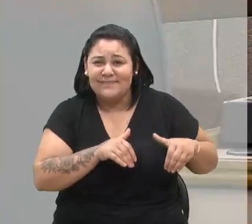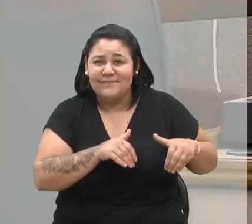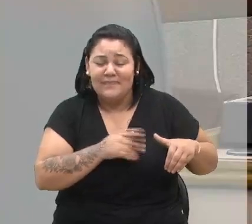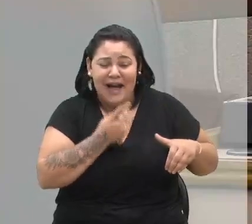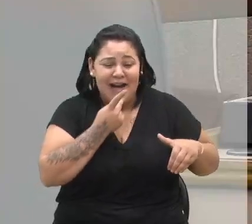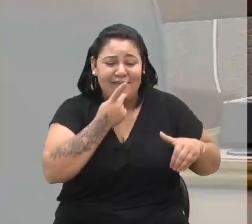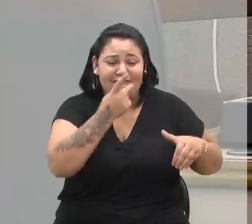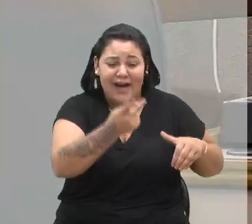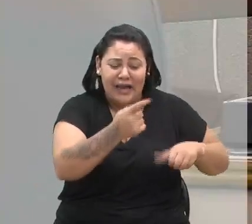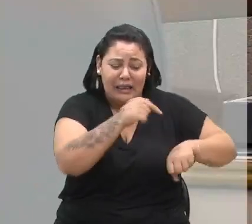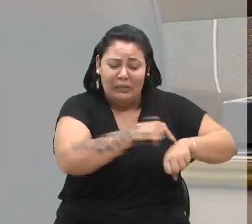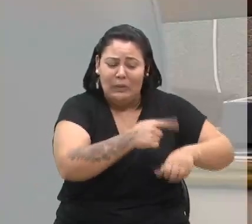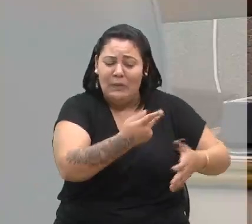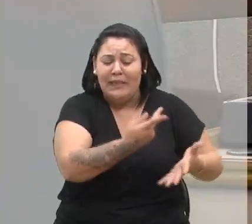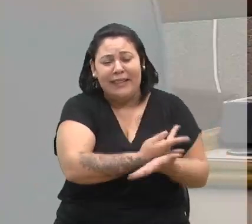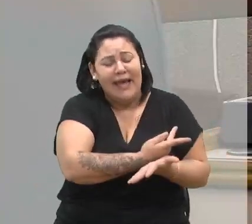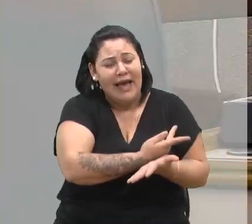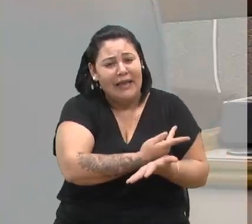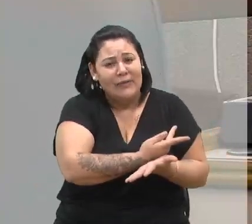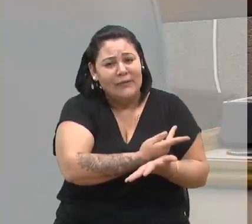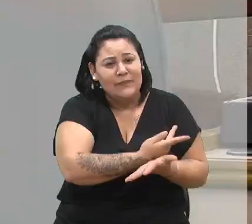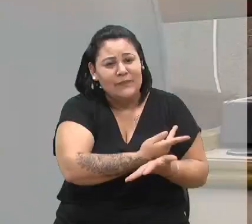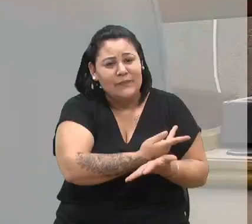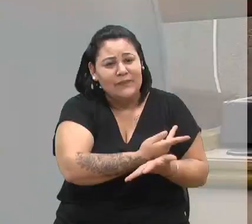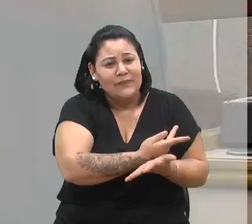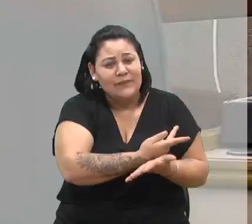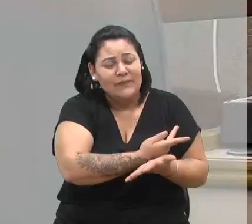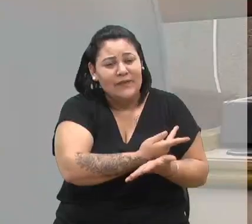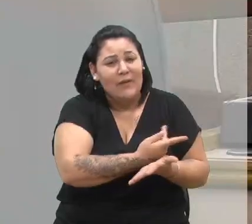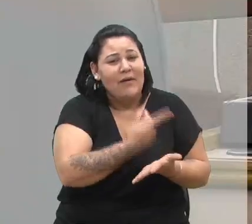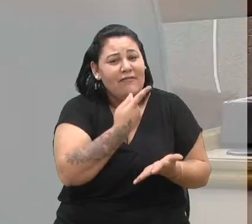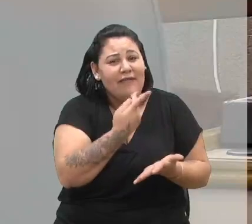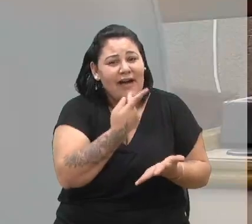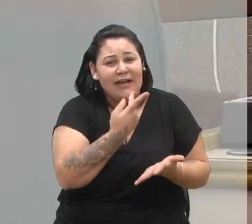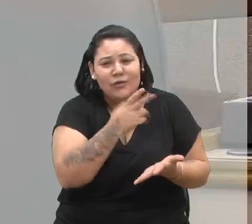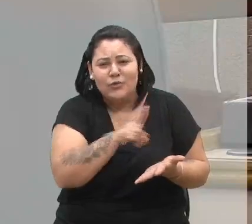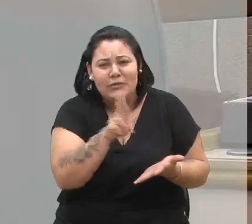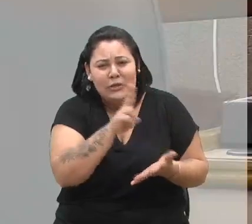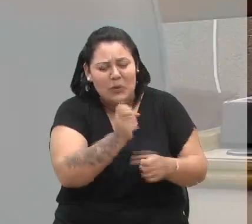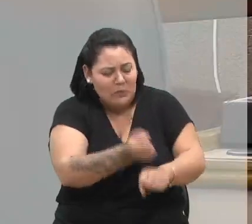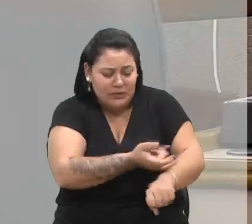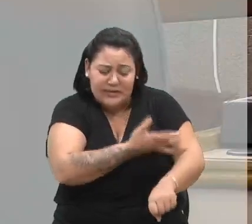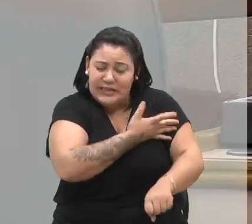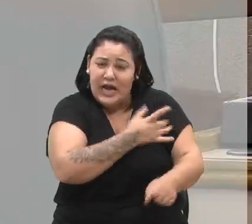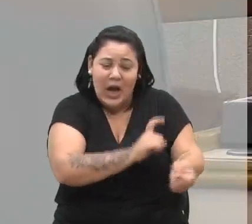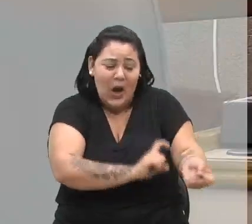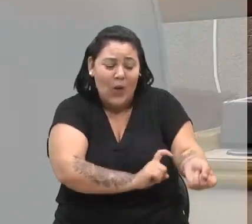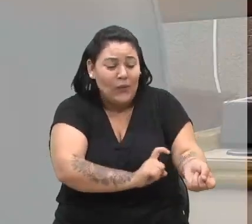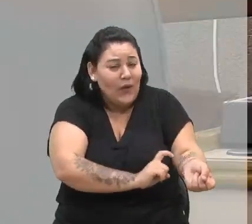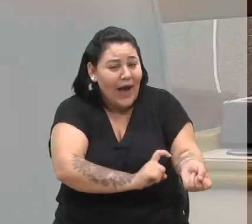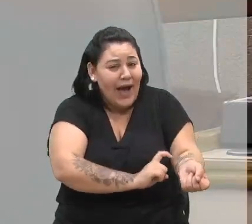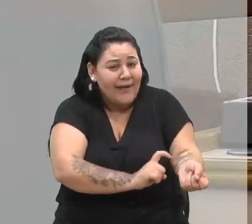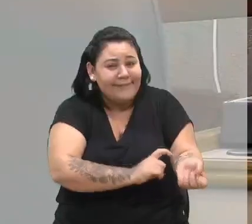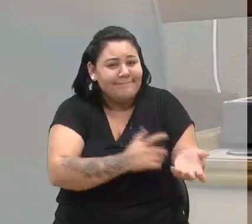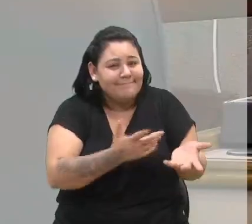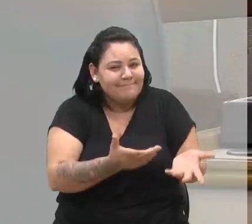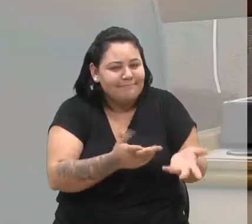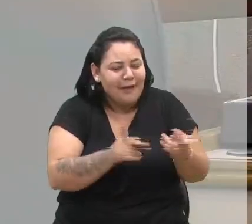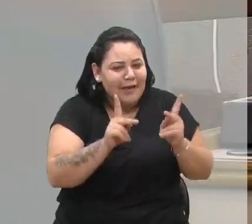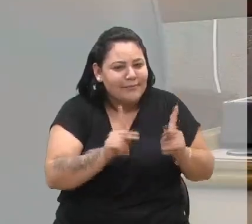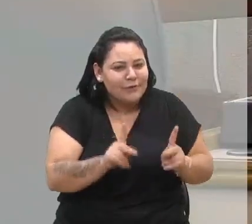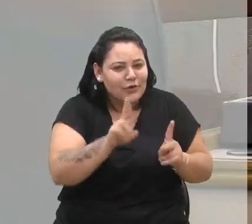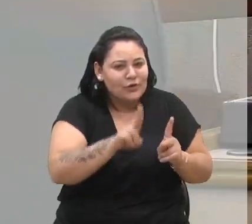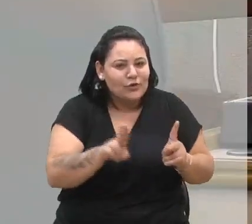num momento, às vezes, ou de emoção, ou de... As pessoas usam um termo, e o